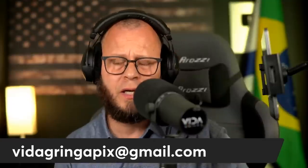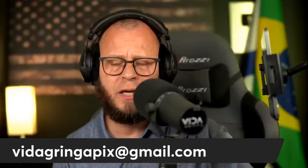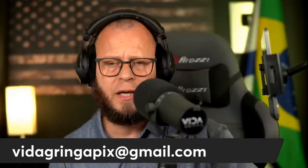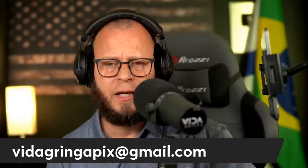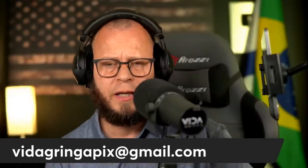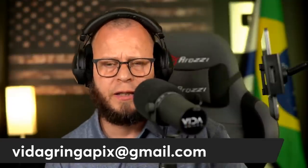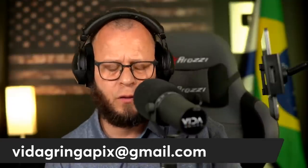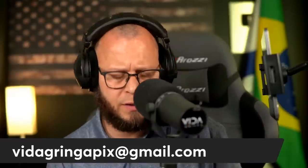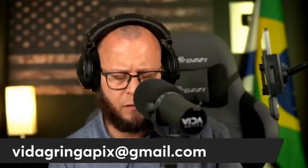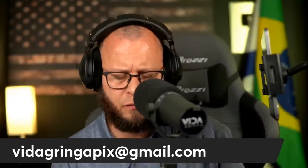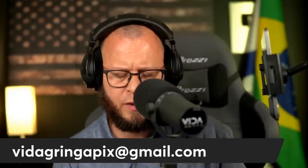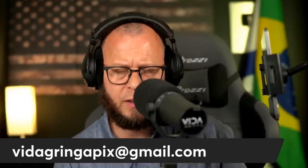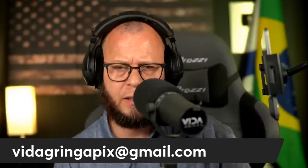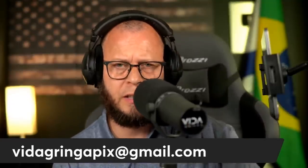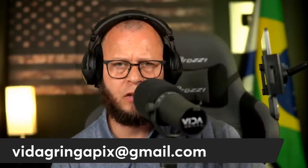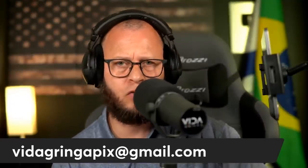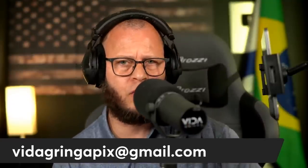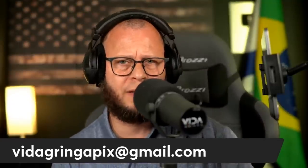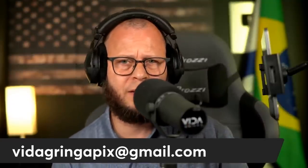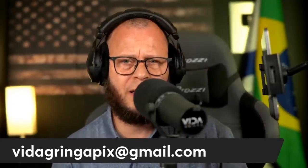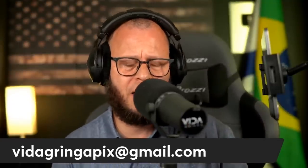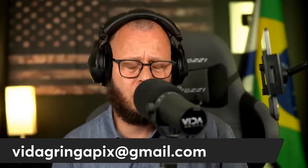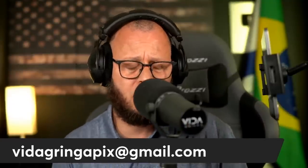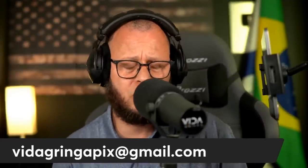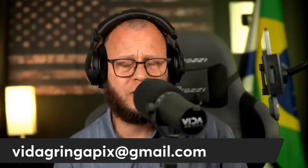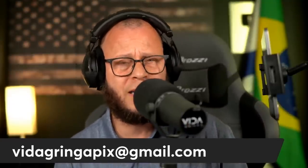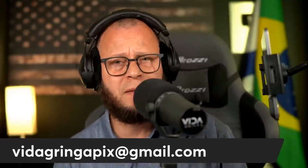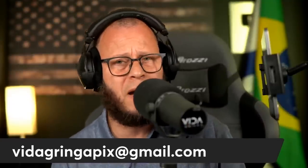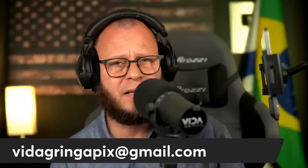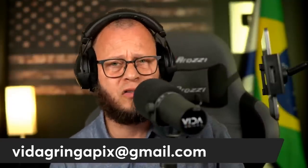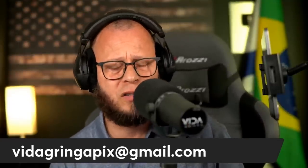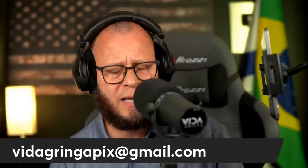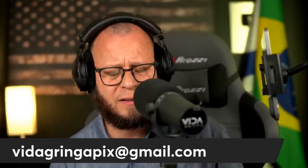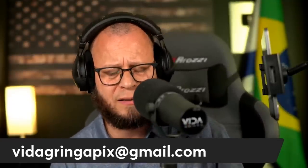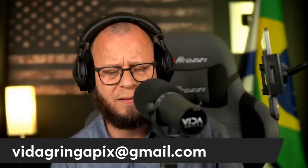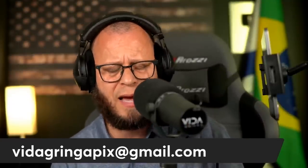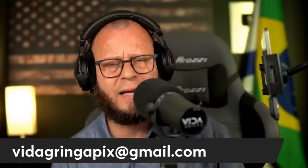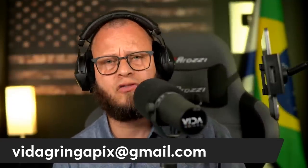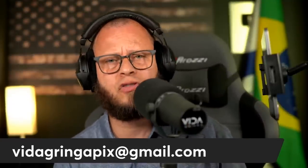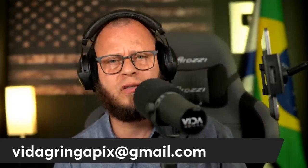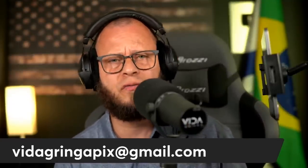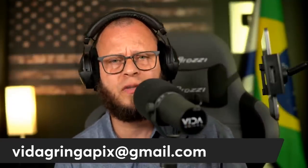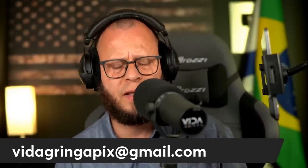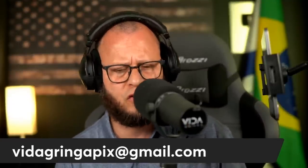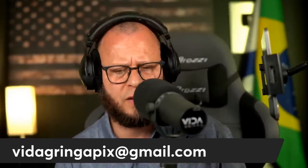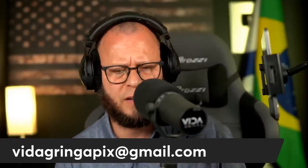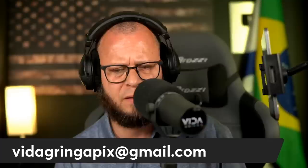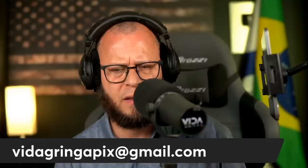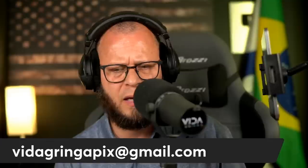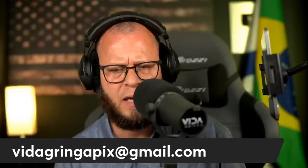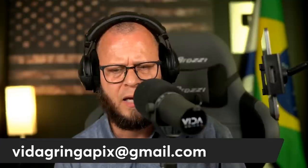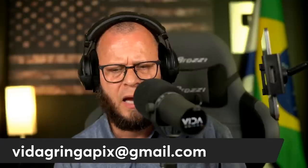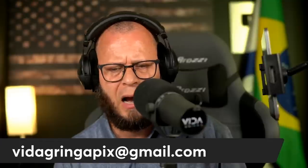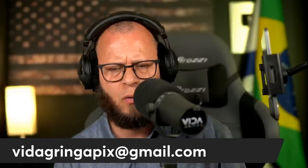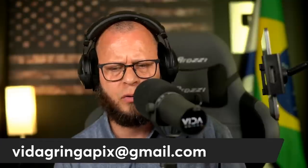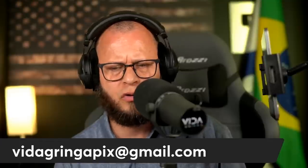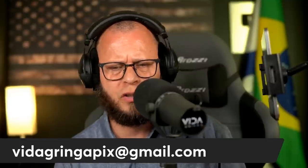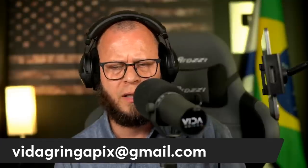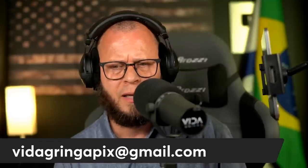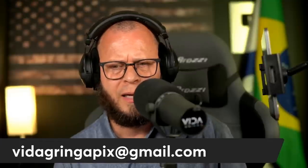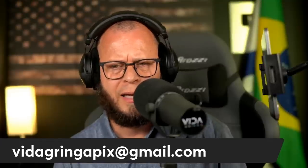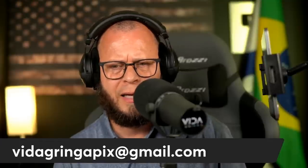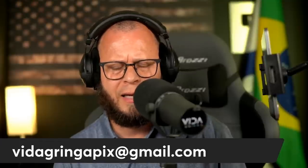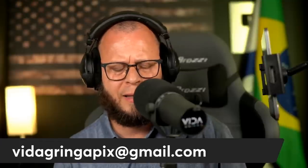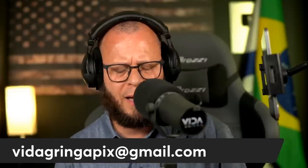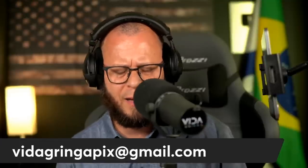armas então você vê que isso aqui é um cheque mate nessa narrativa da esquerda né aonde